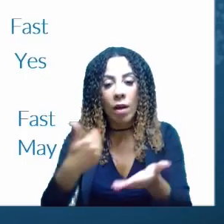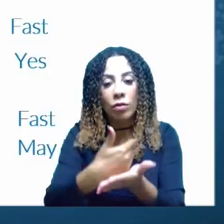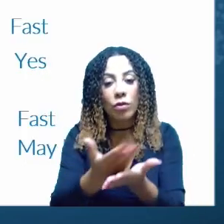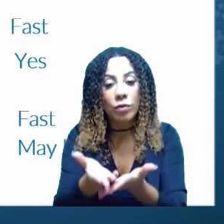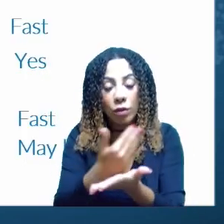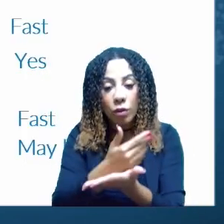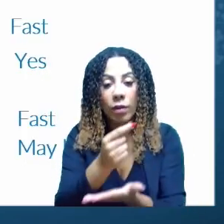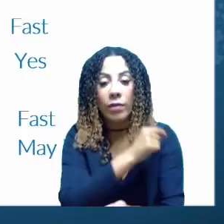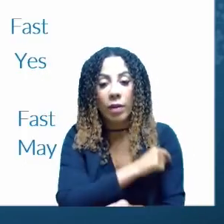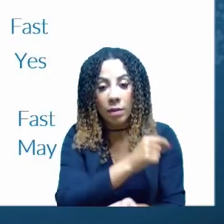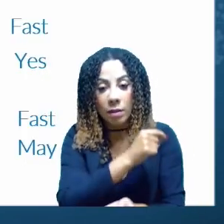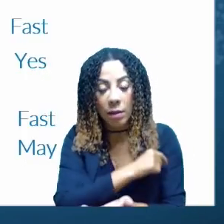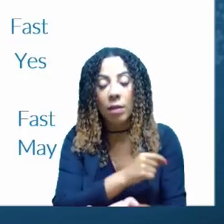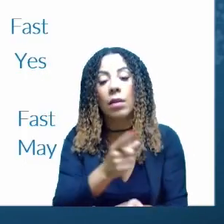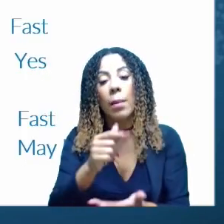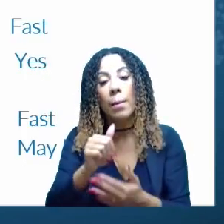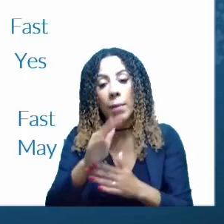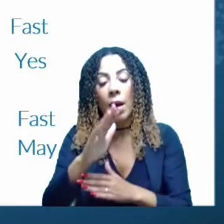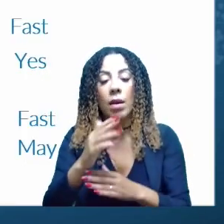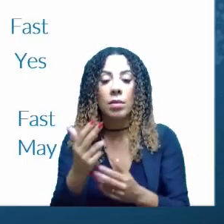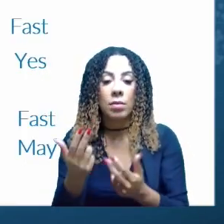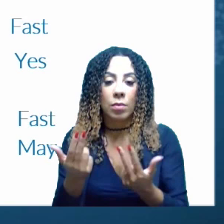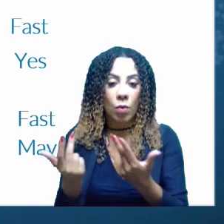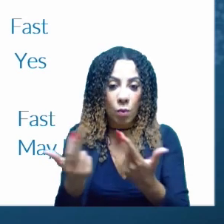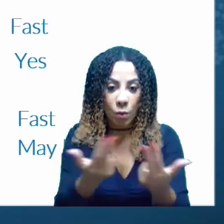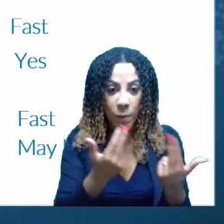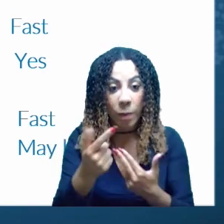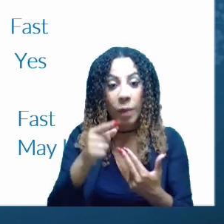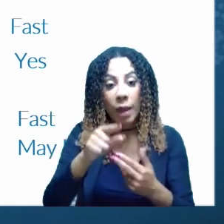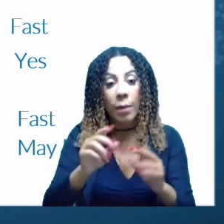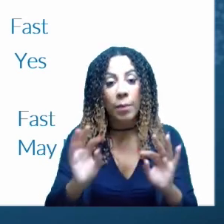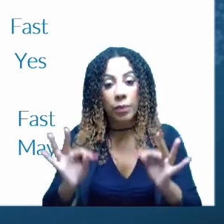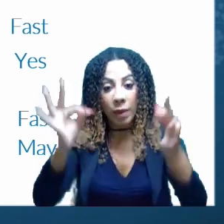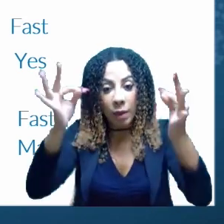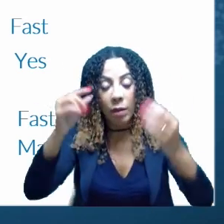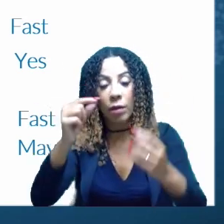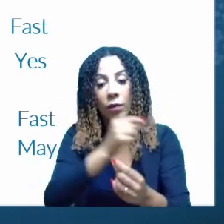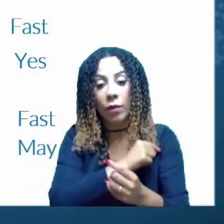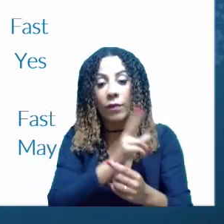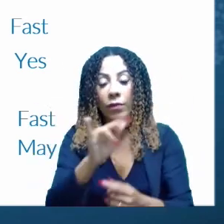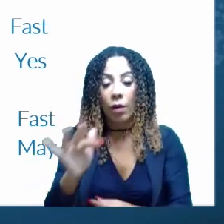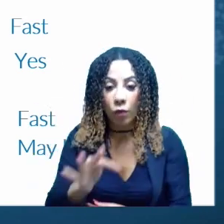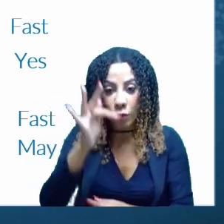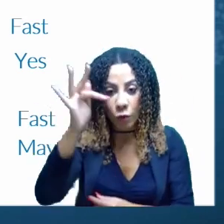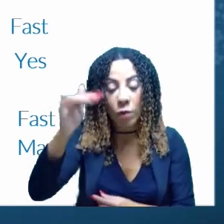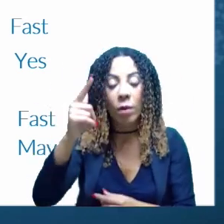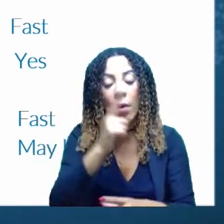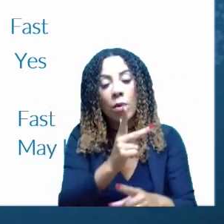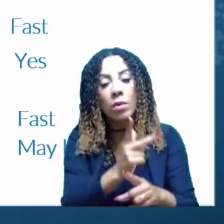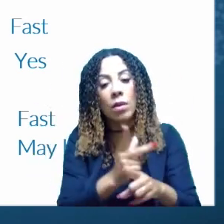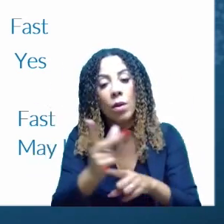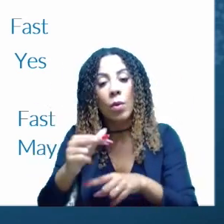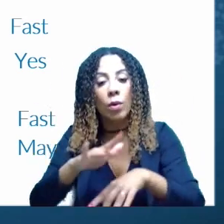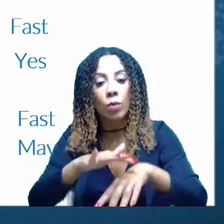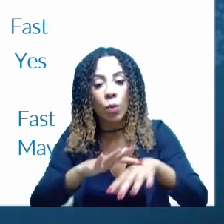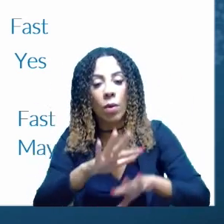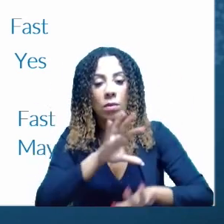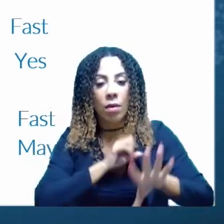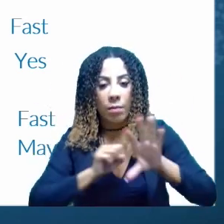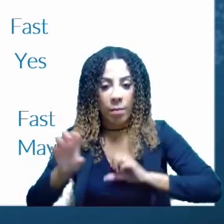tecnologias, nós temos anticorpos aqui, que farão parte do nosso futuro, ao lidar justamente com doenças infecciosas, e